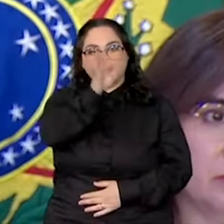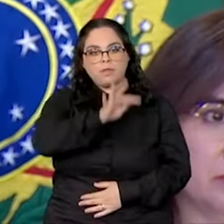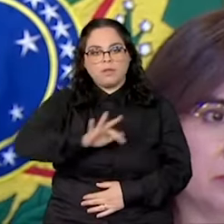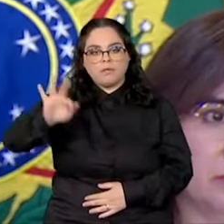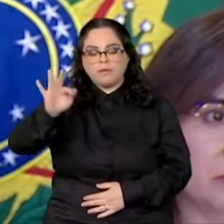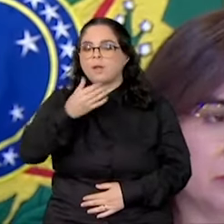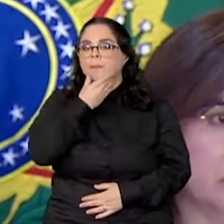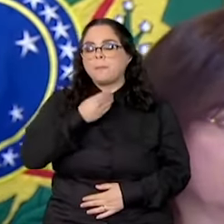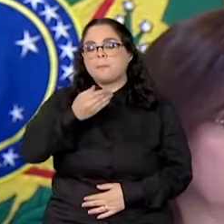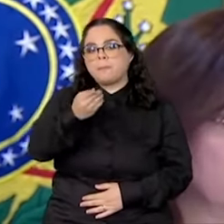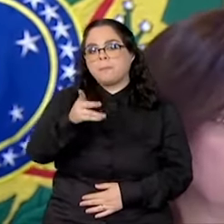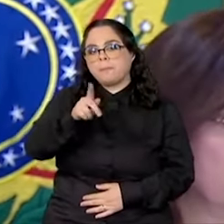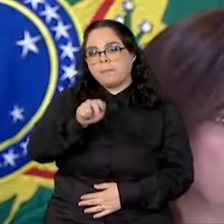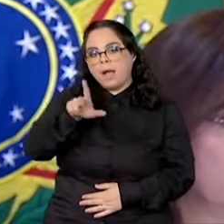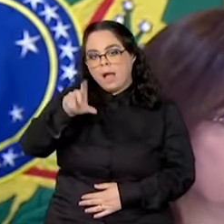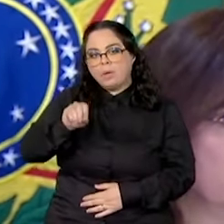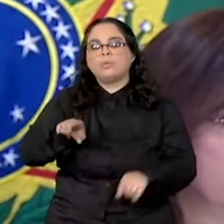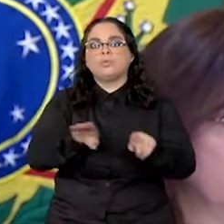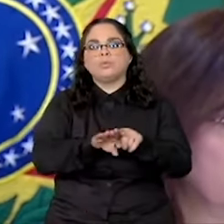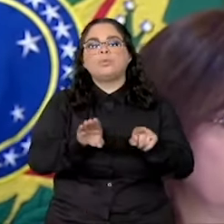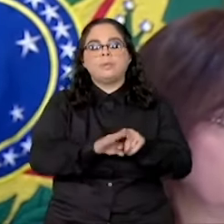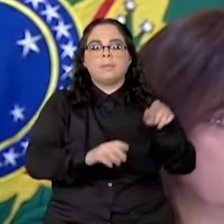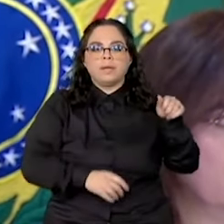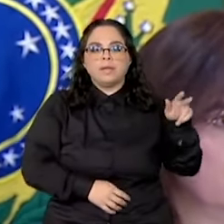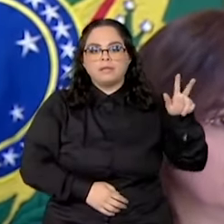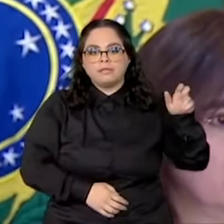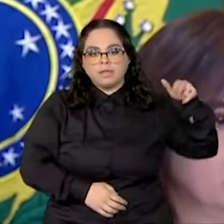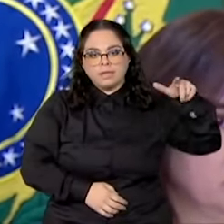Paulo Avi e Paulo Derney, Tomás Avelino,